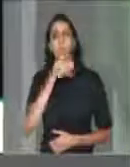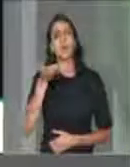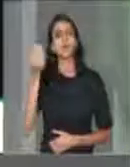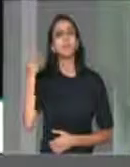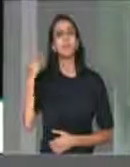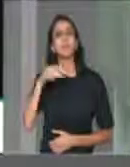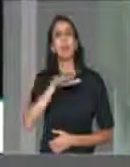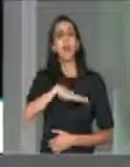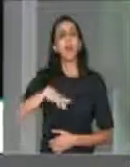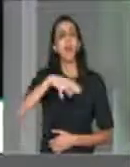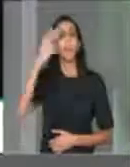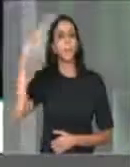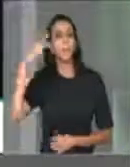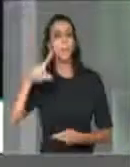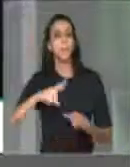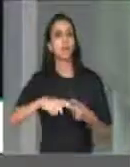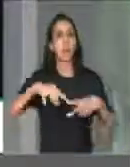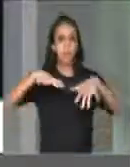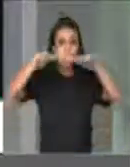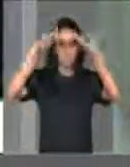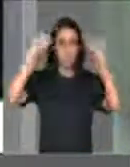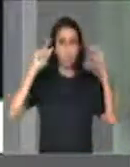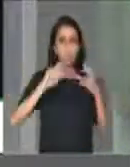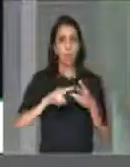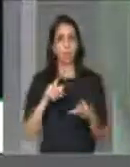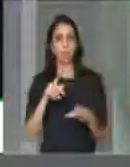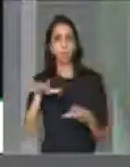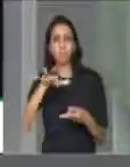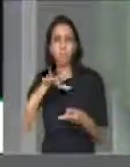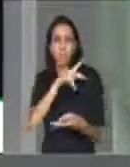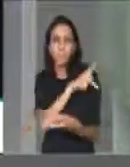incluindo Maranhão, até parte do Piauí,